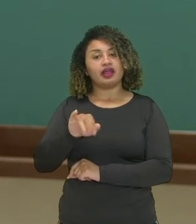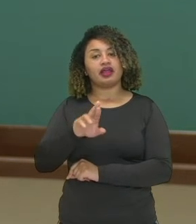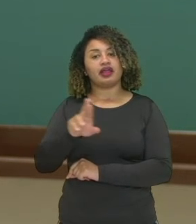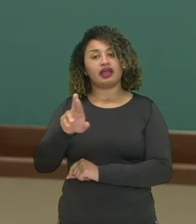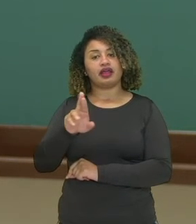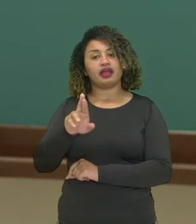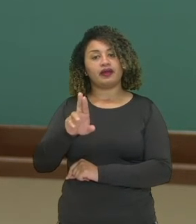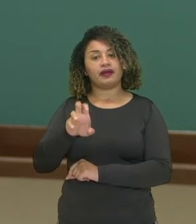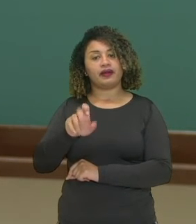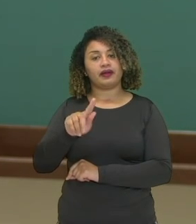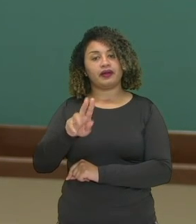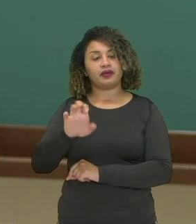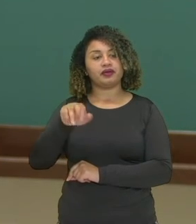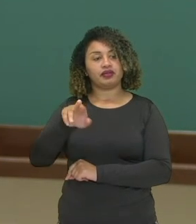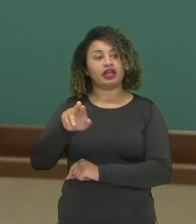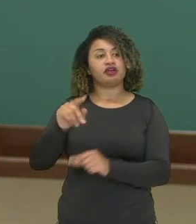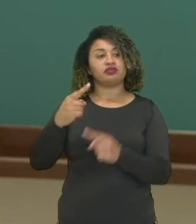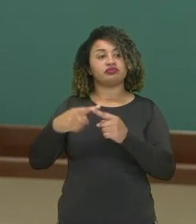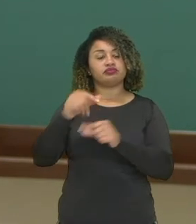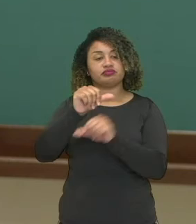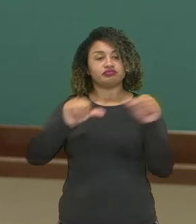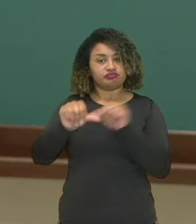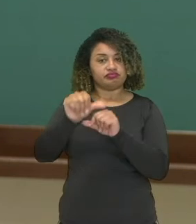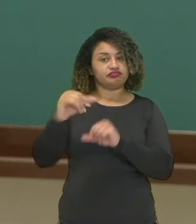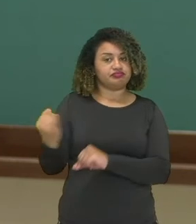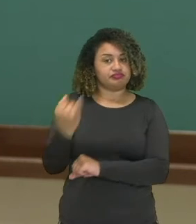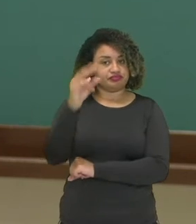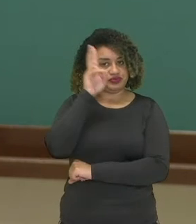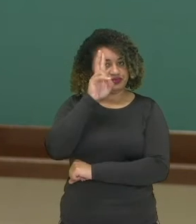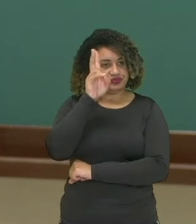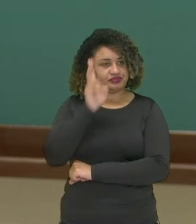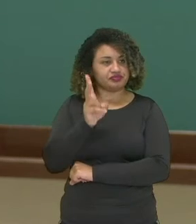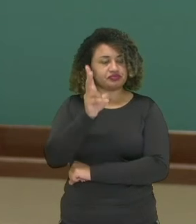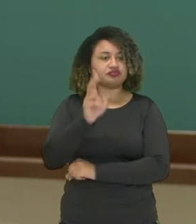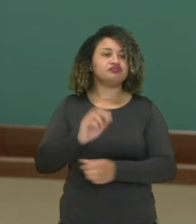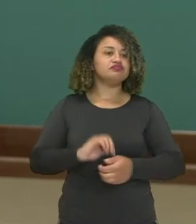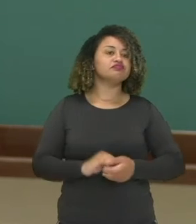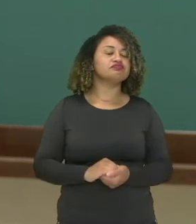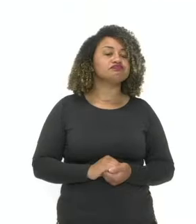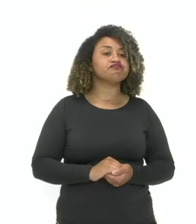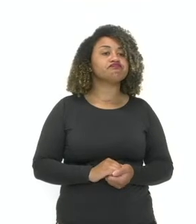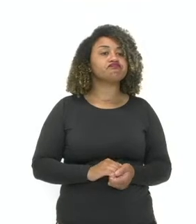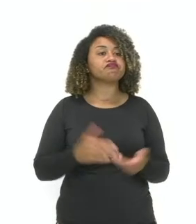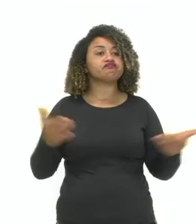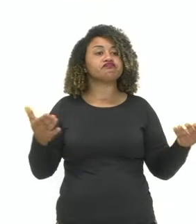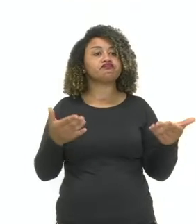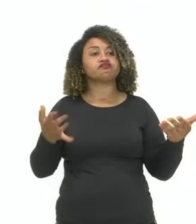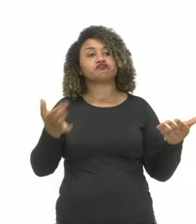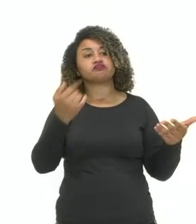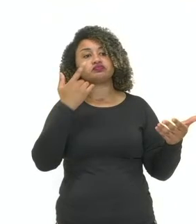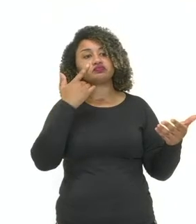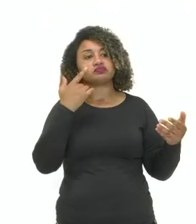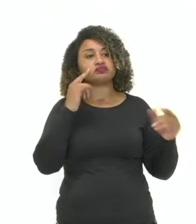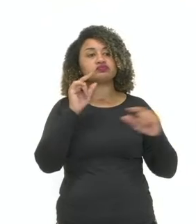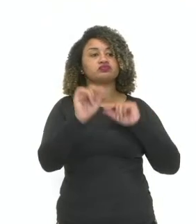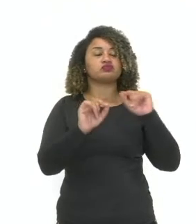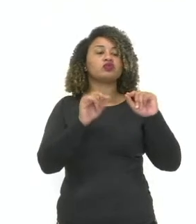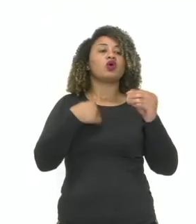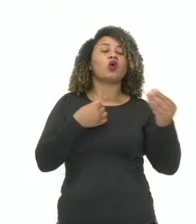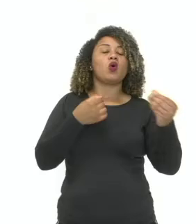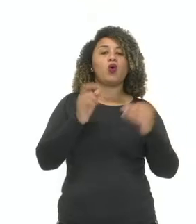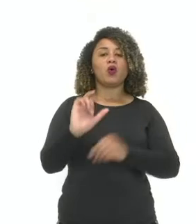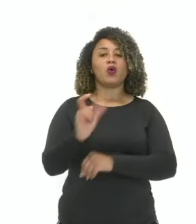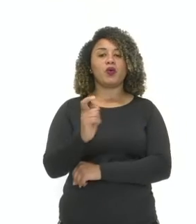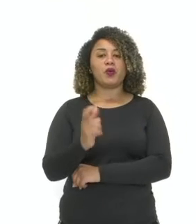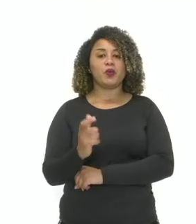aqui. Não esqueçam. Certo? Bueno, vamos a ver la conjugación de los